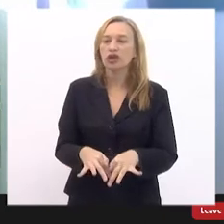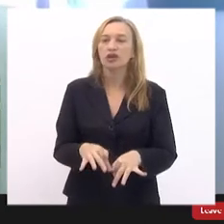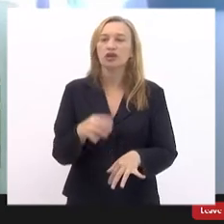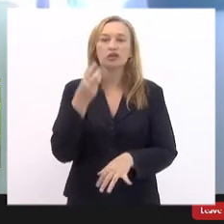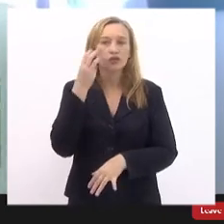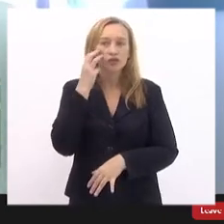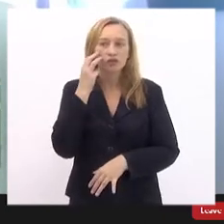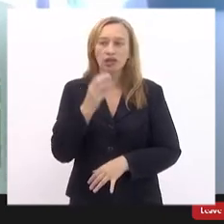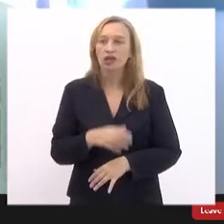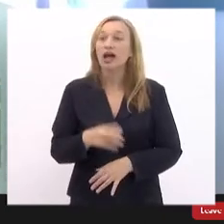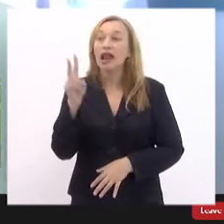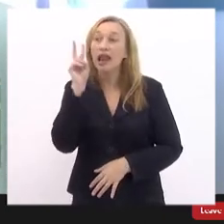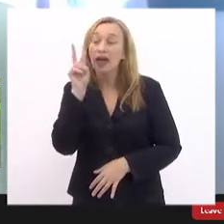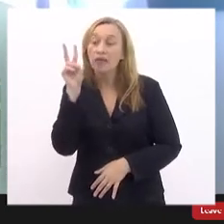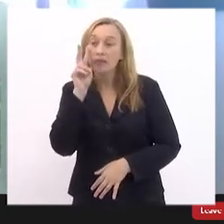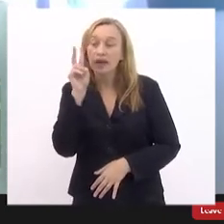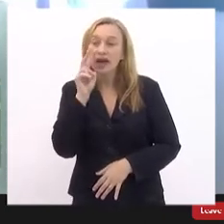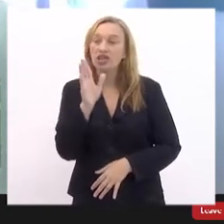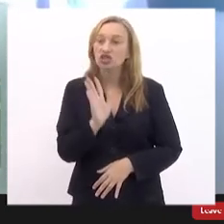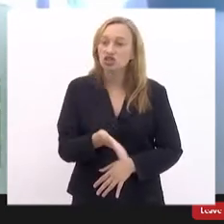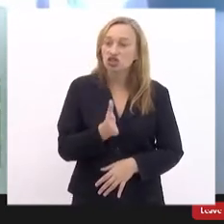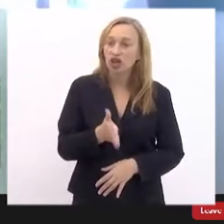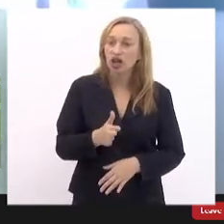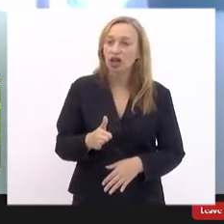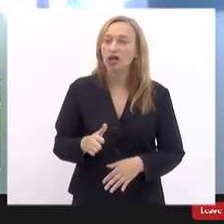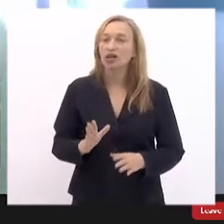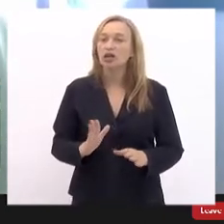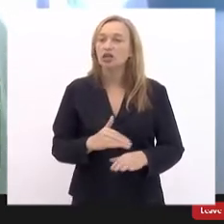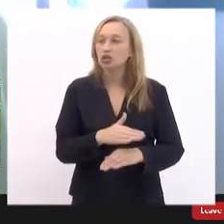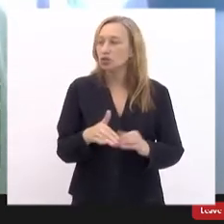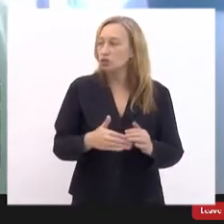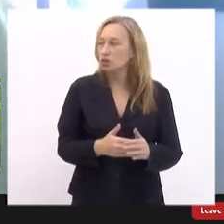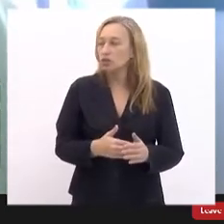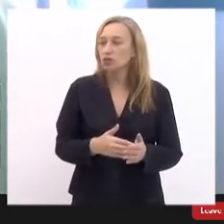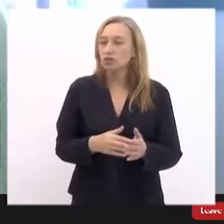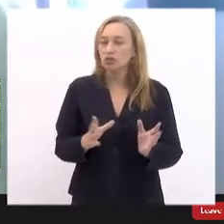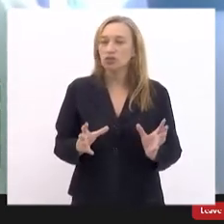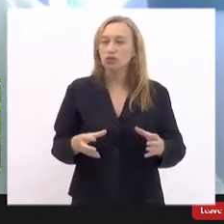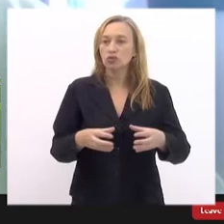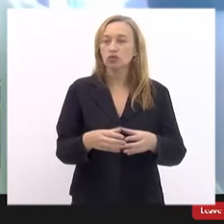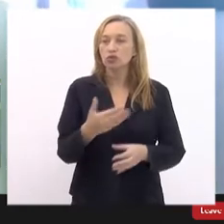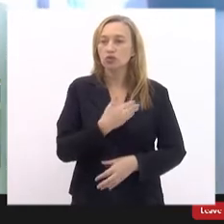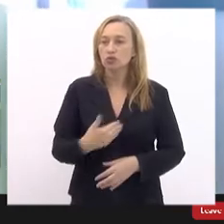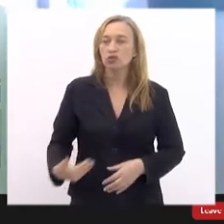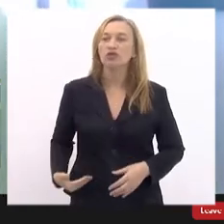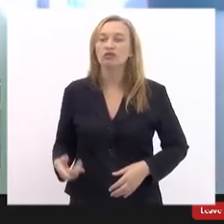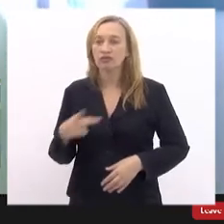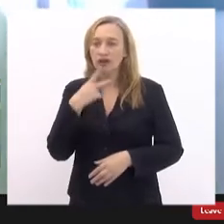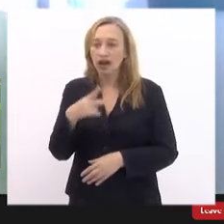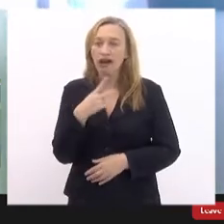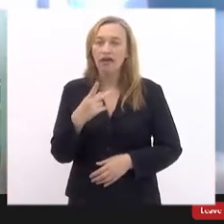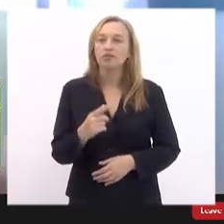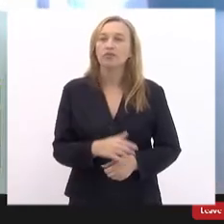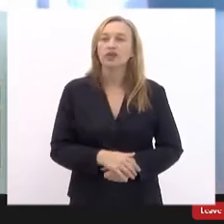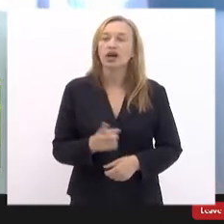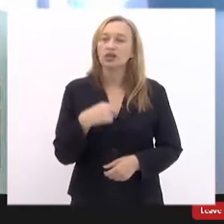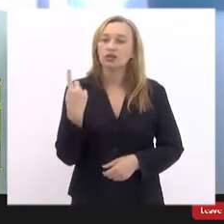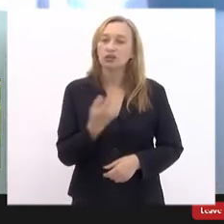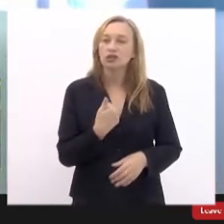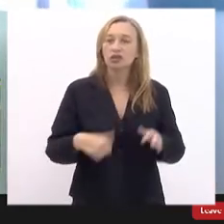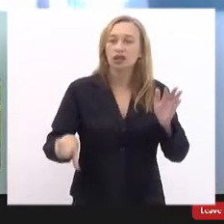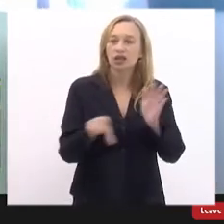Valdec, lembrar, já que as autoridades vão começar a falar, a nossa lei